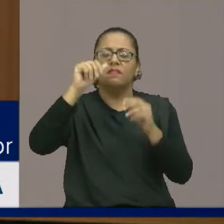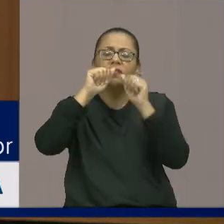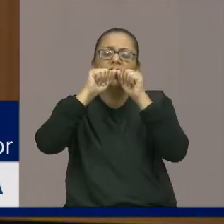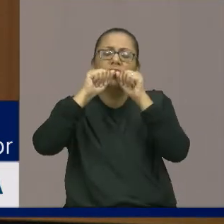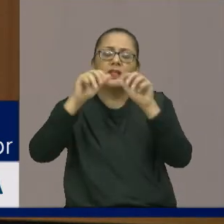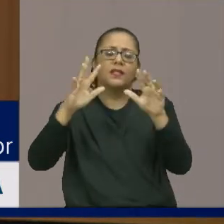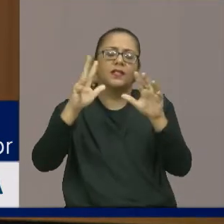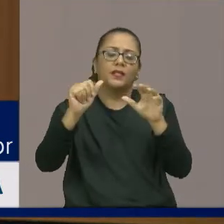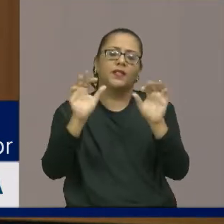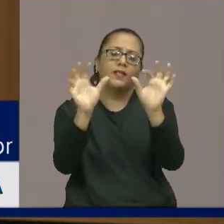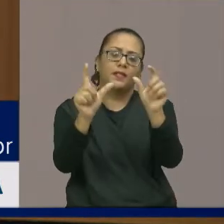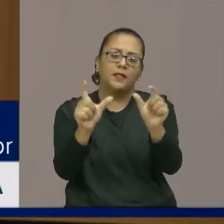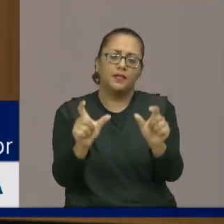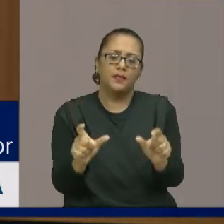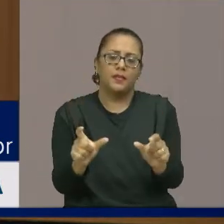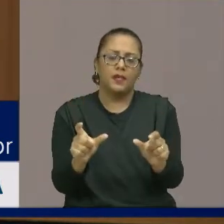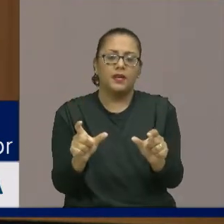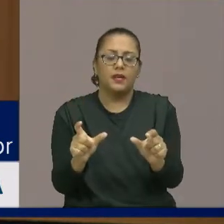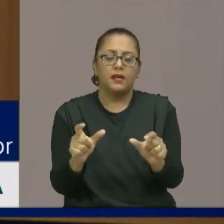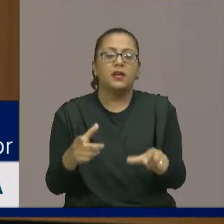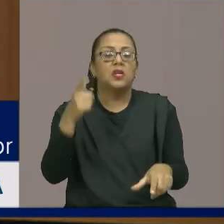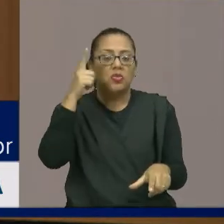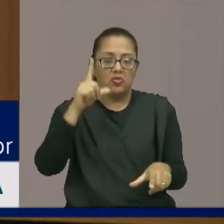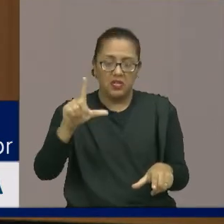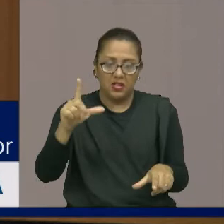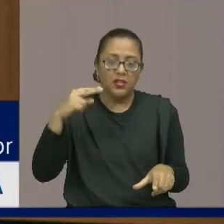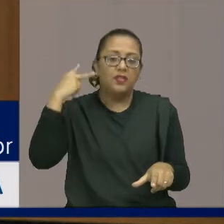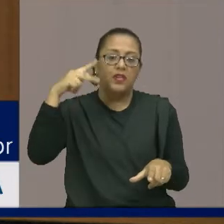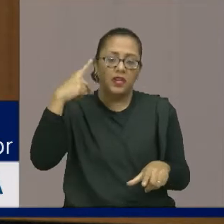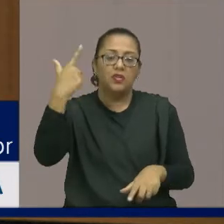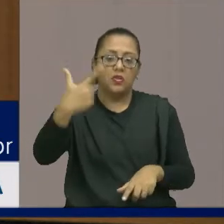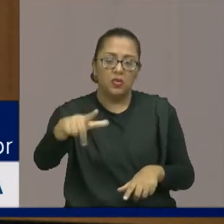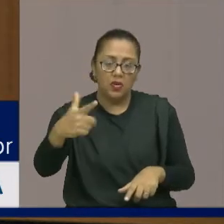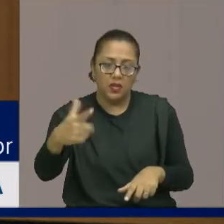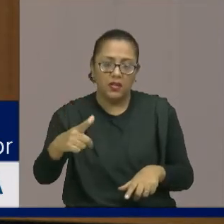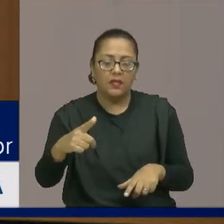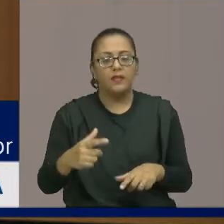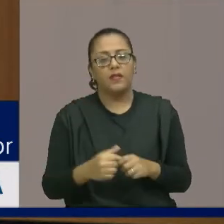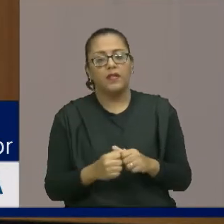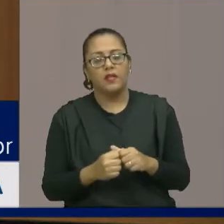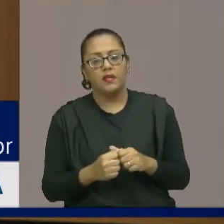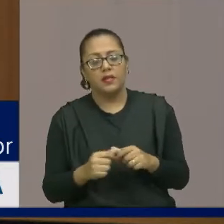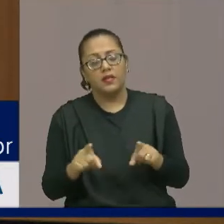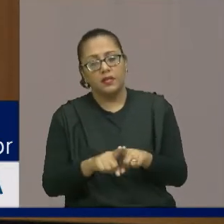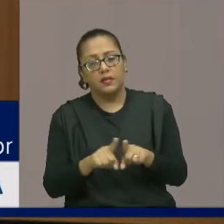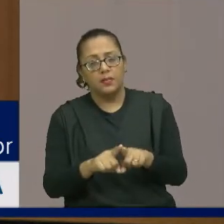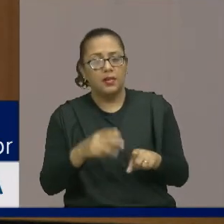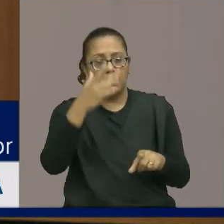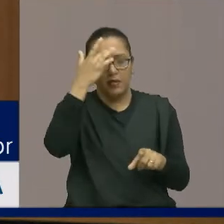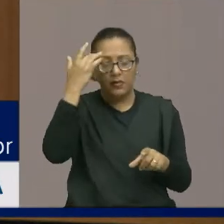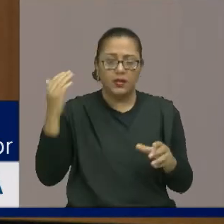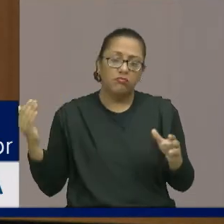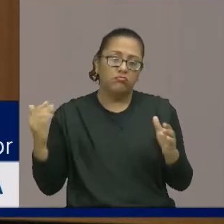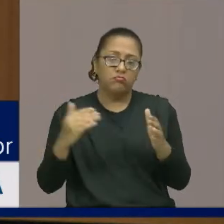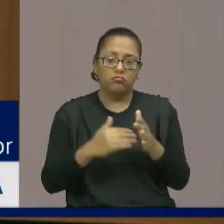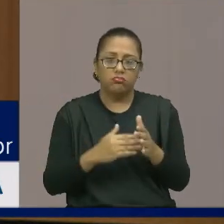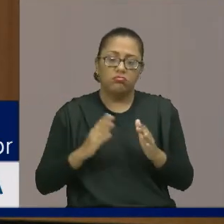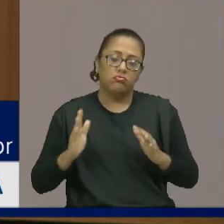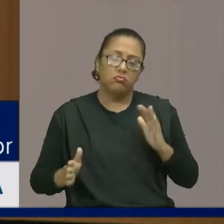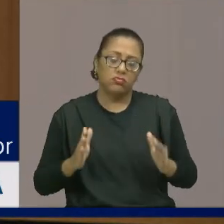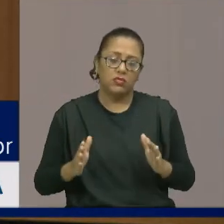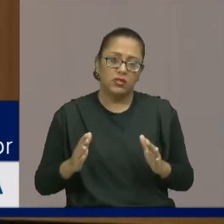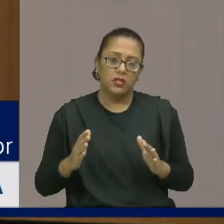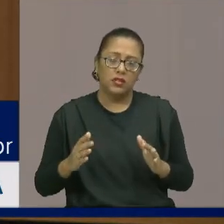aqueles que se elegeram, aqueles que não se elegeram, que vocês sejam muito felizes. E o que precisar de nós, estaremos